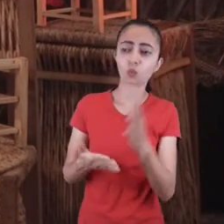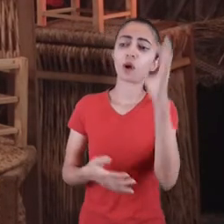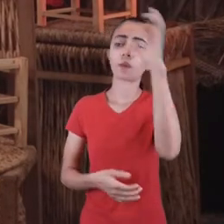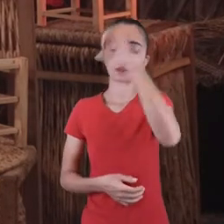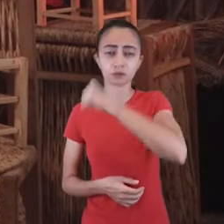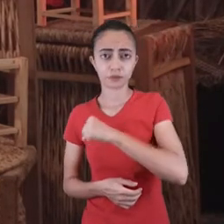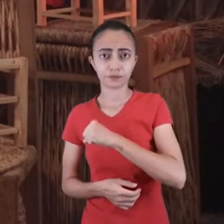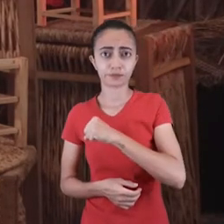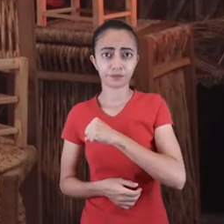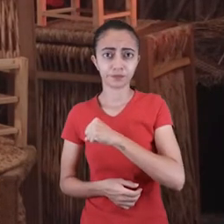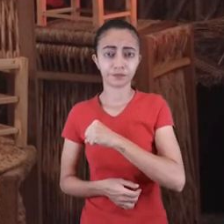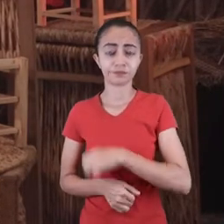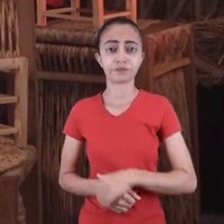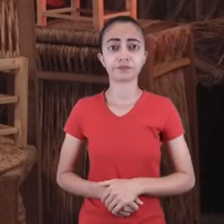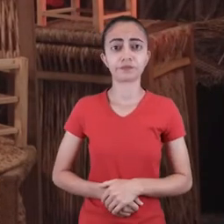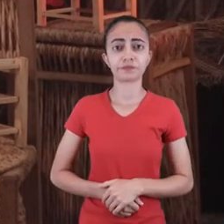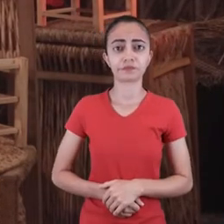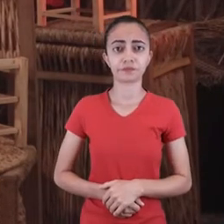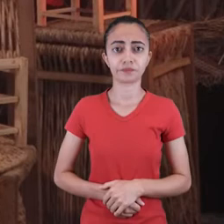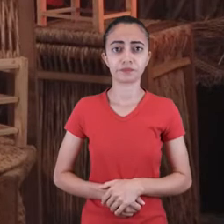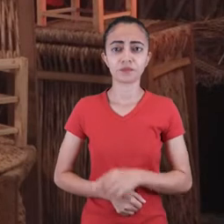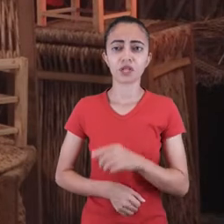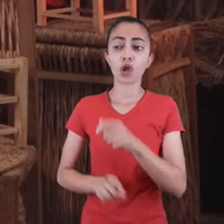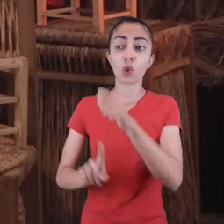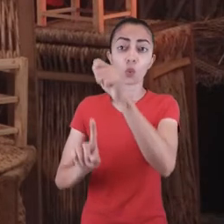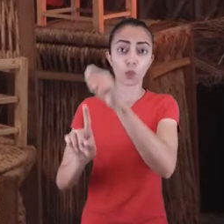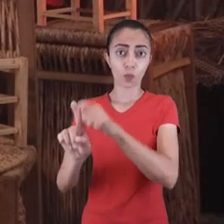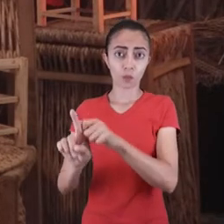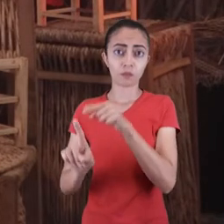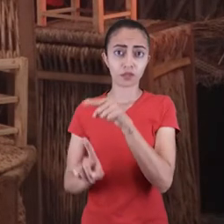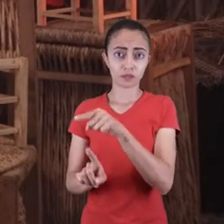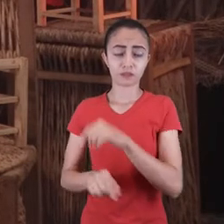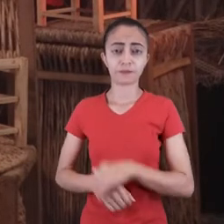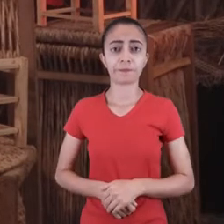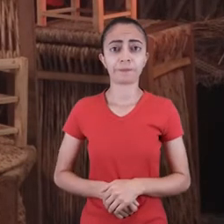deles aprenderam. Isso foi um mês.